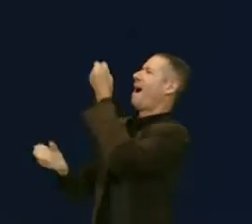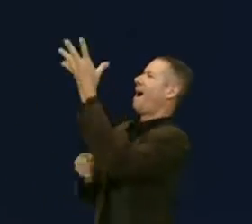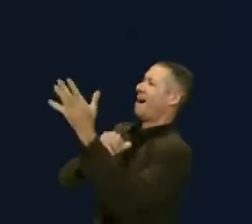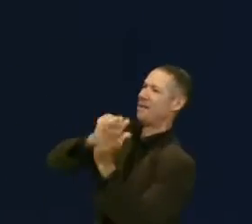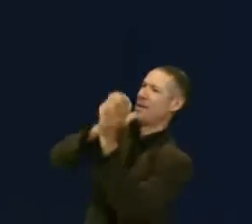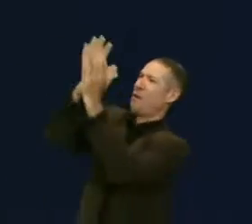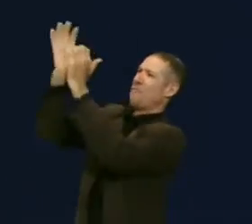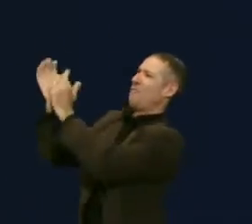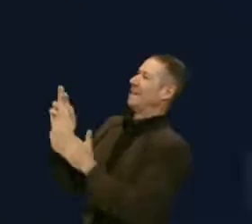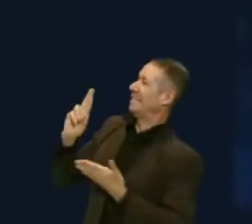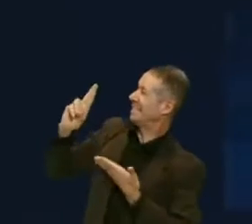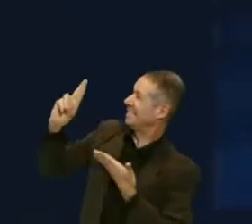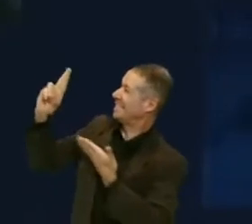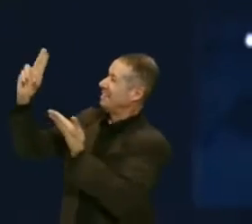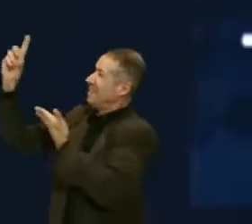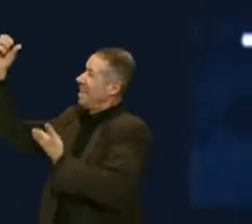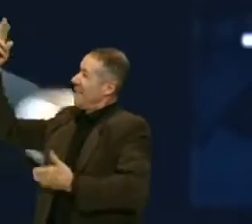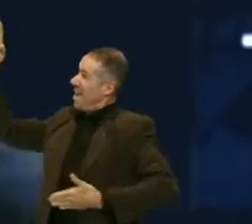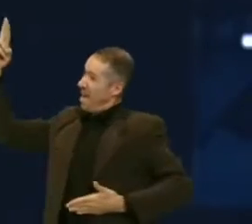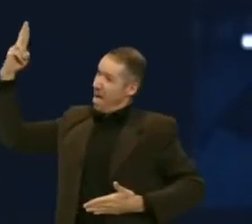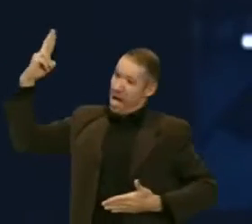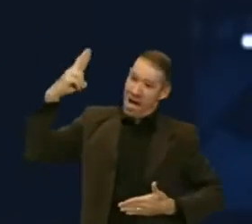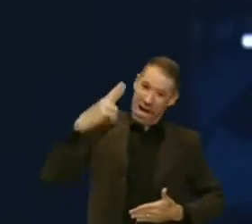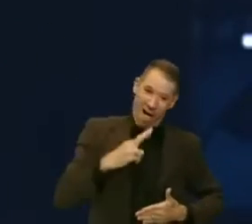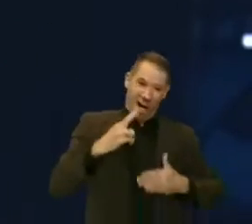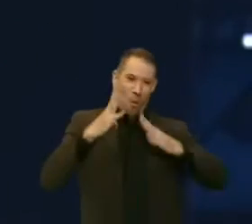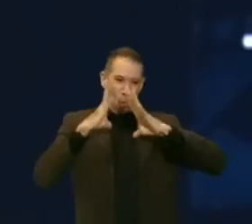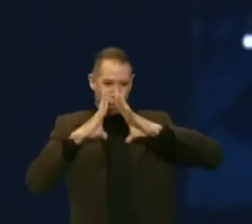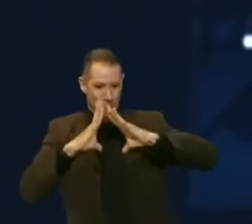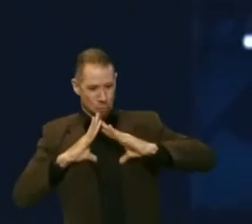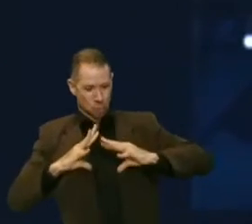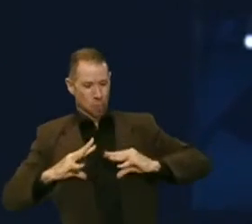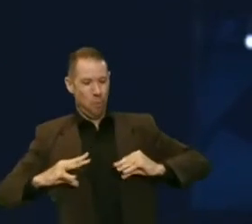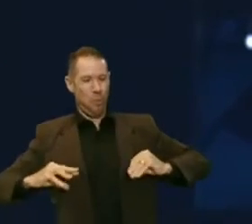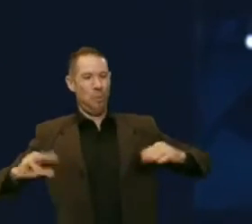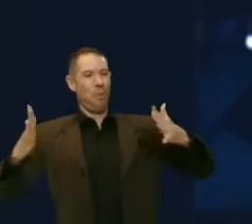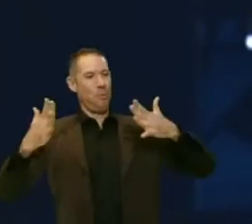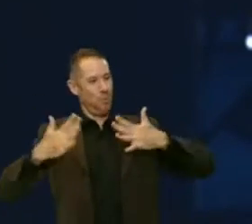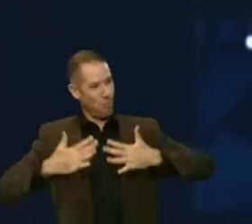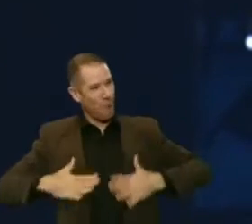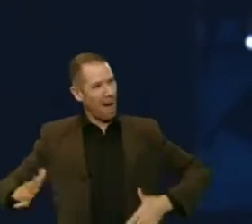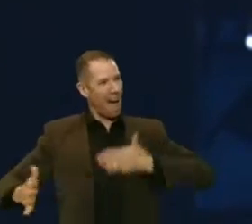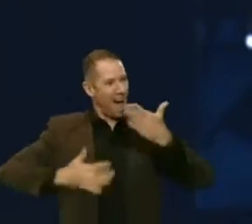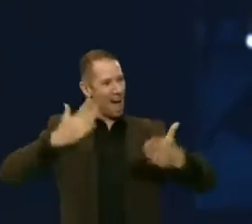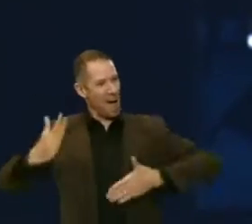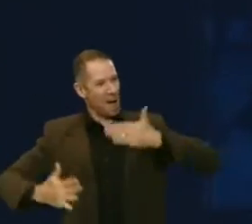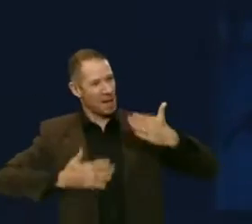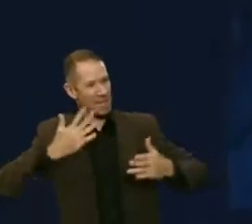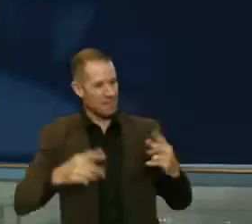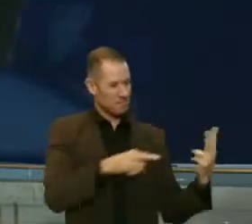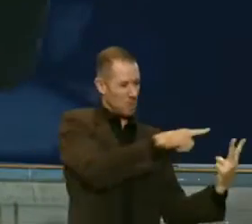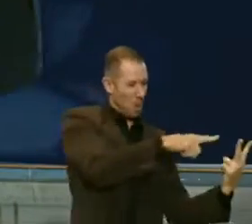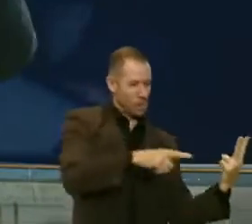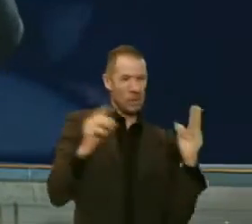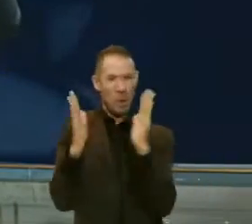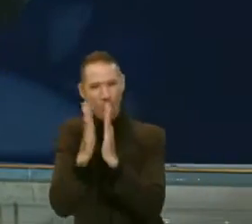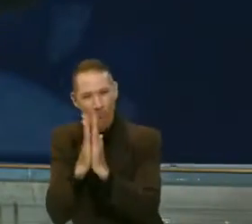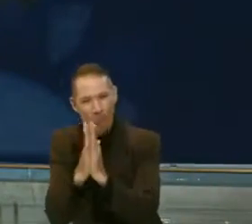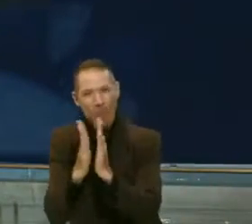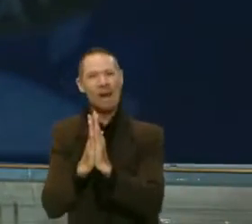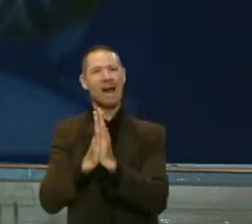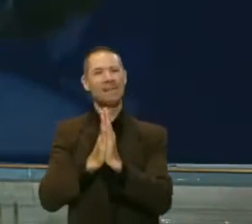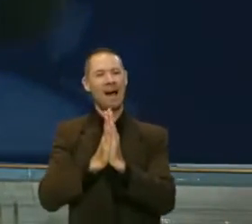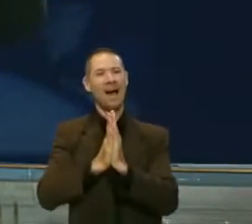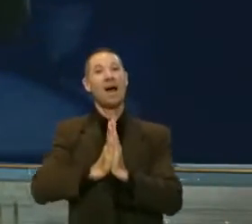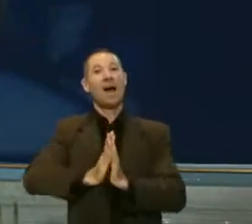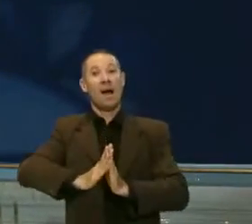Deus, porque a oração traz bálsamo de alegria. E enquanto eles oravam, a Bíblia diz que